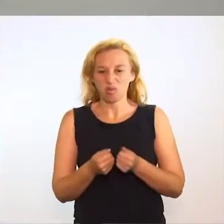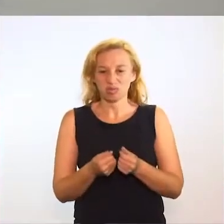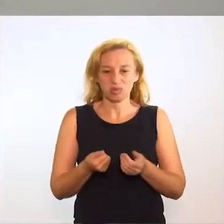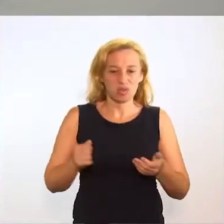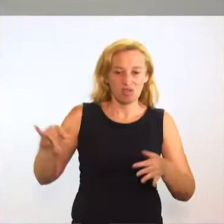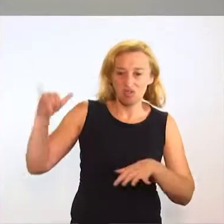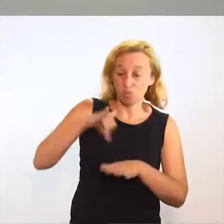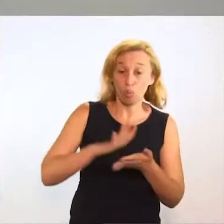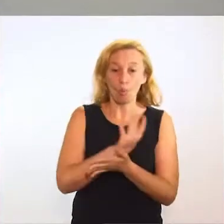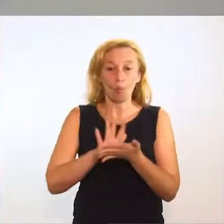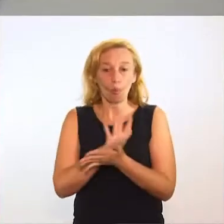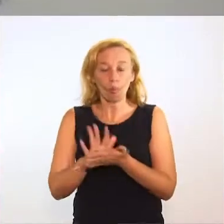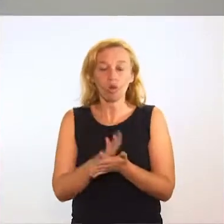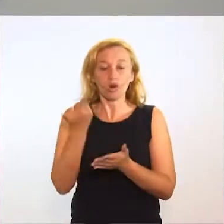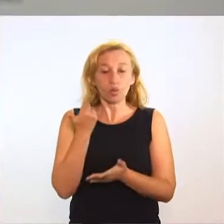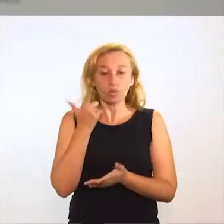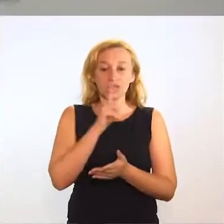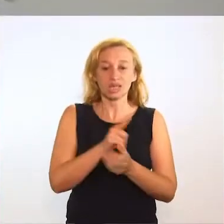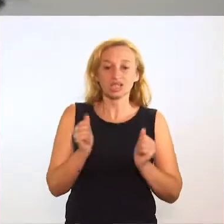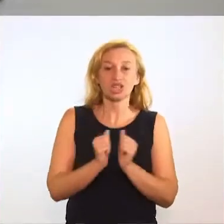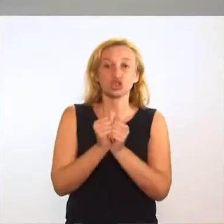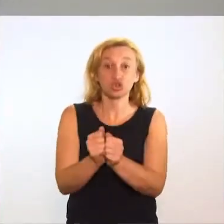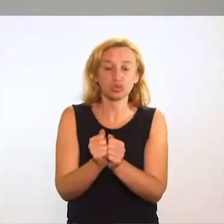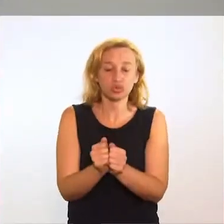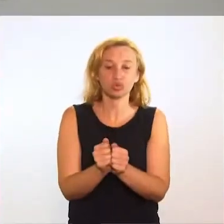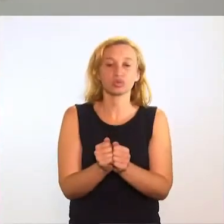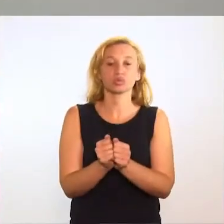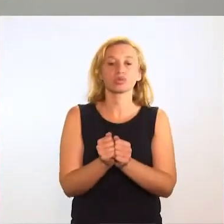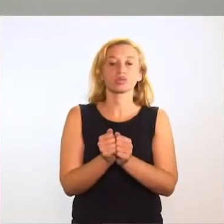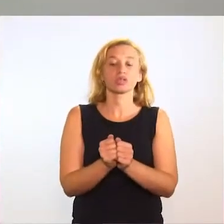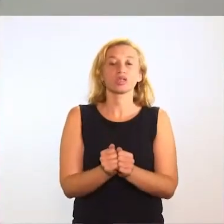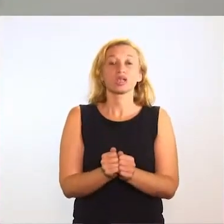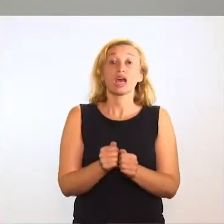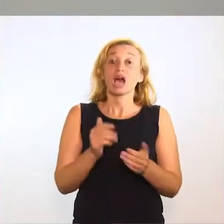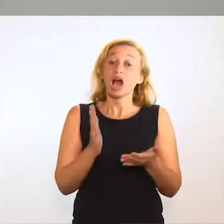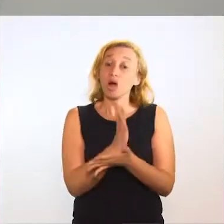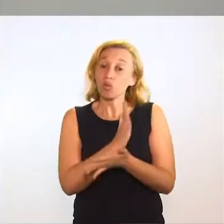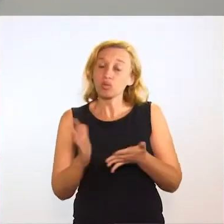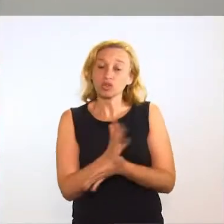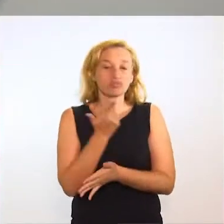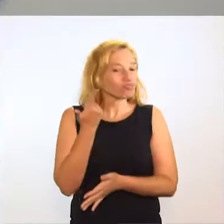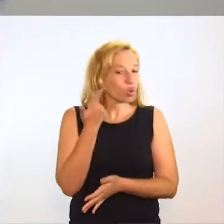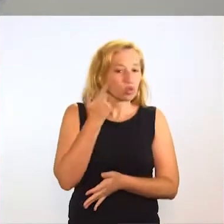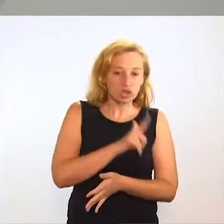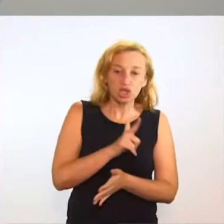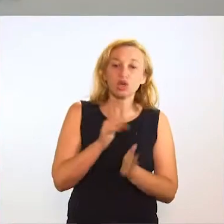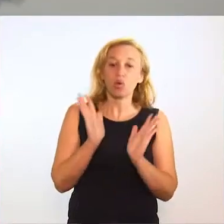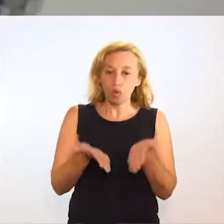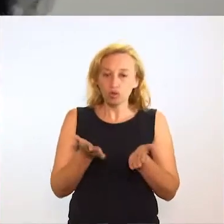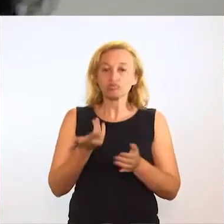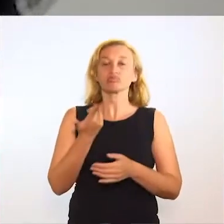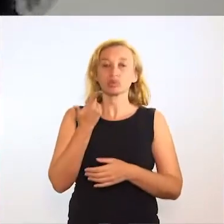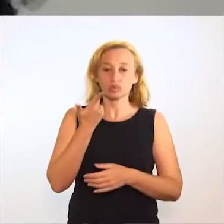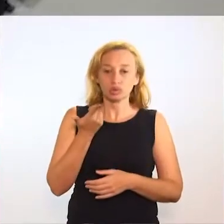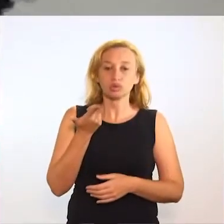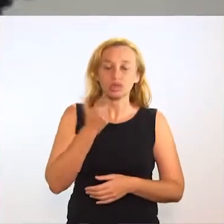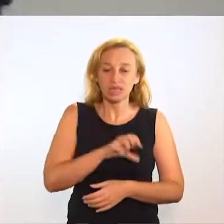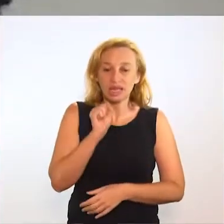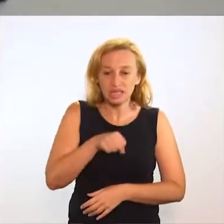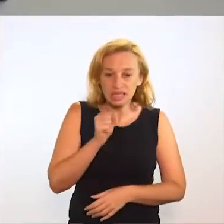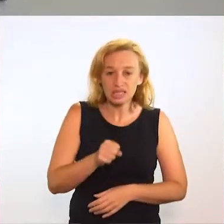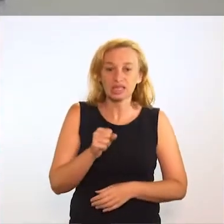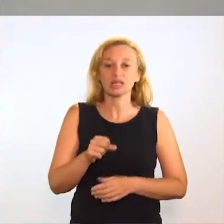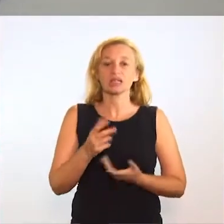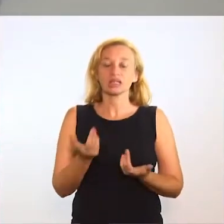passagem, alimentação quando estão fora, e elas conseguem participar, né? Então, algumas delas que não conseguiam, hoje elas conseguem.